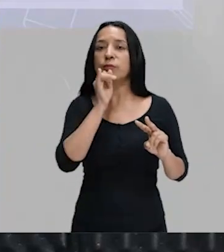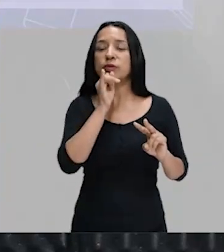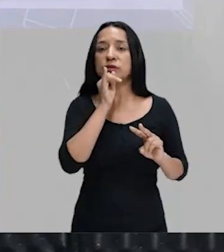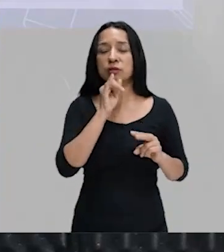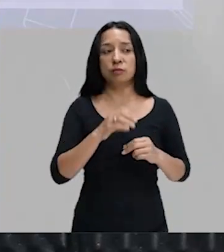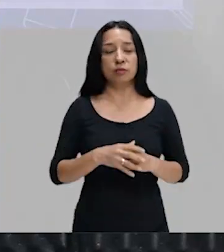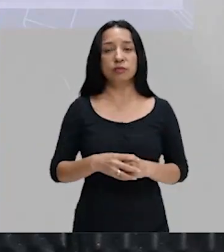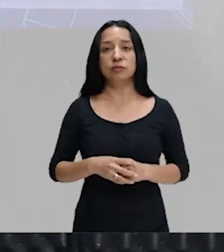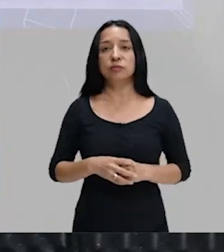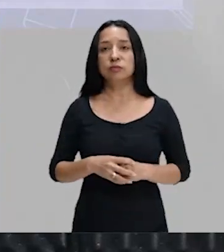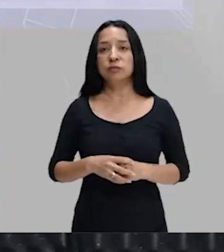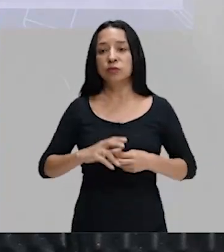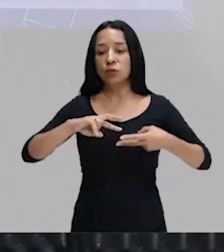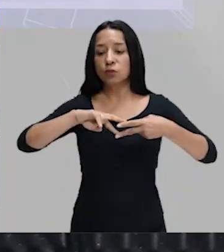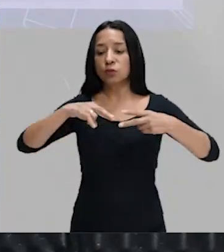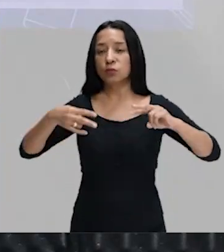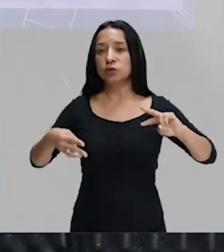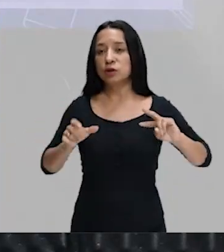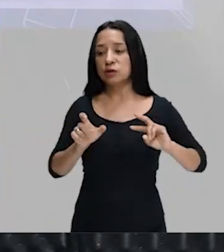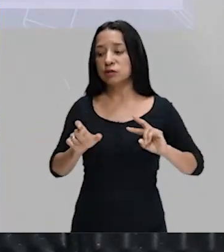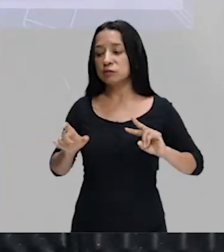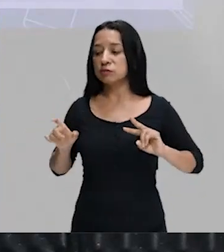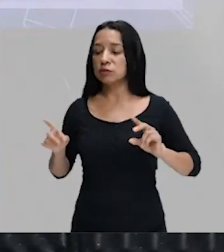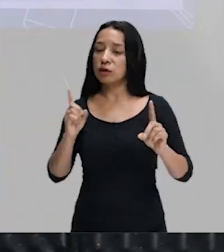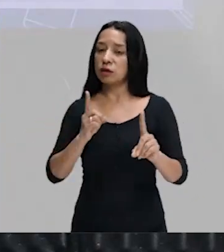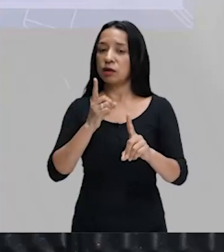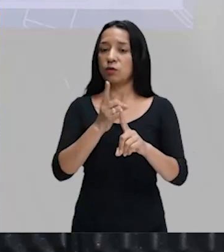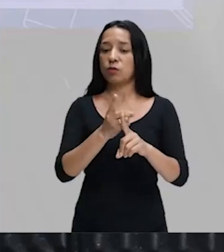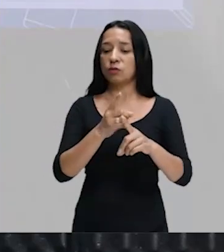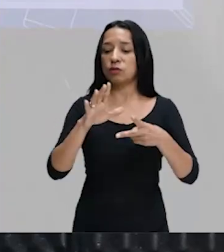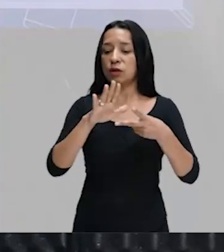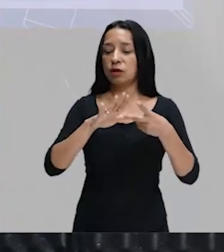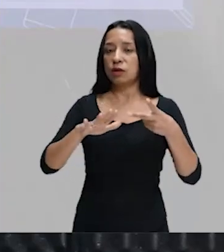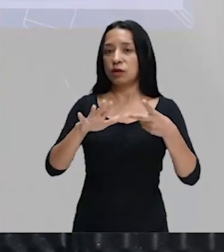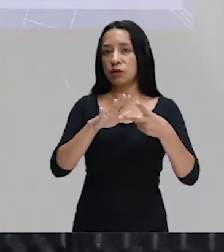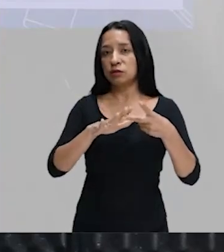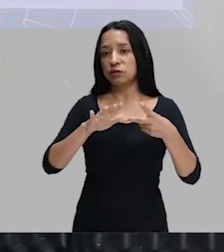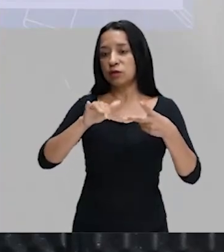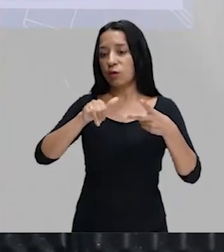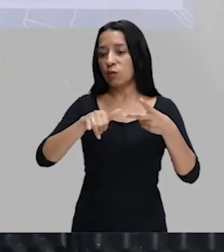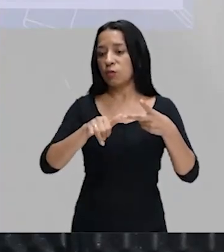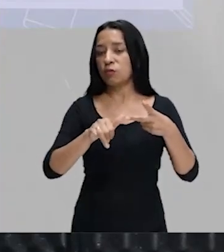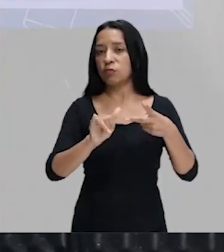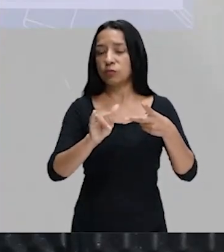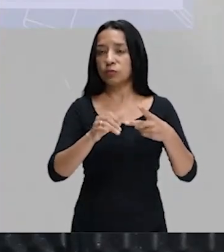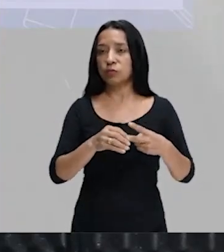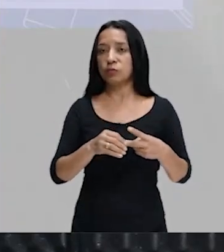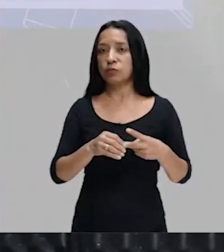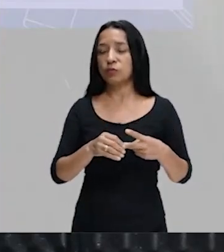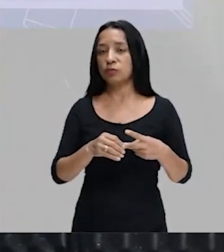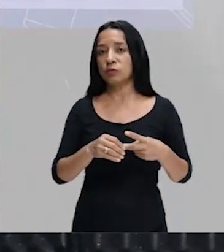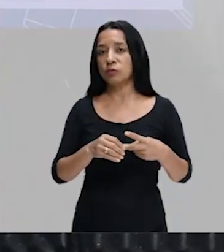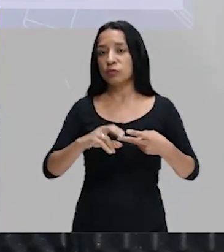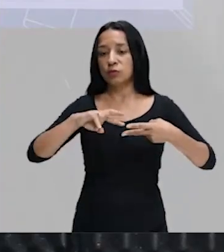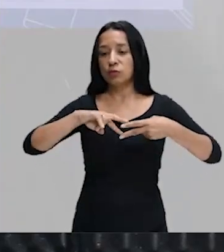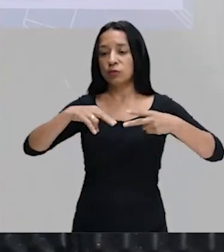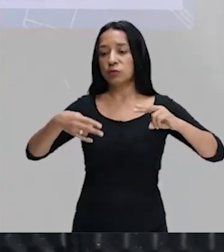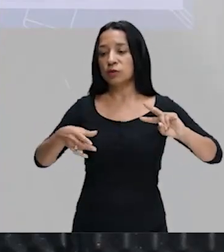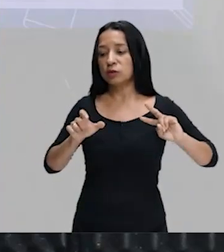para vocês de um gene que eu encontro na região não homóloga do Y. O gene conhecido